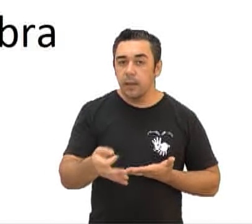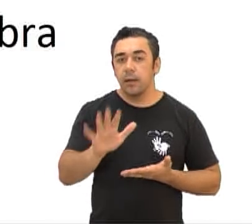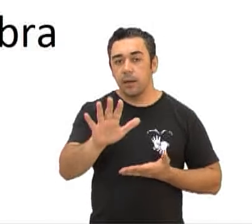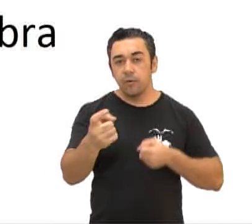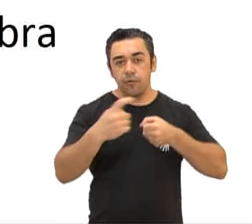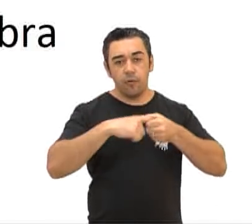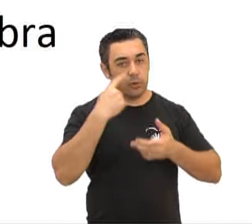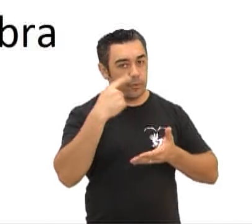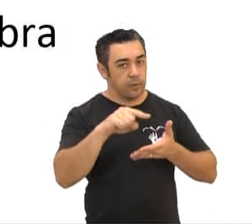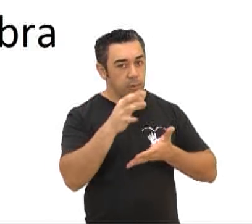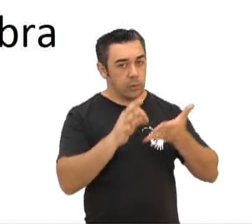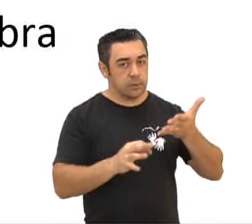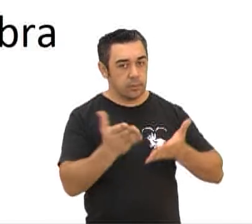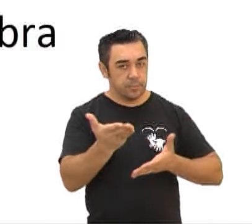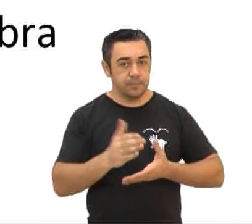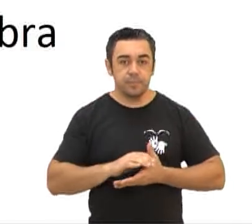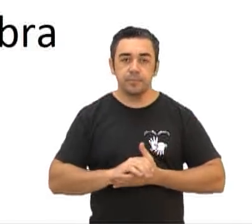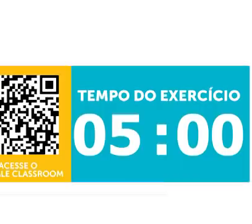pouco a gente volta para corrigir.